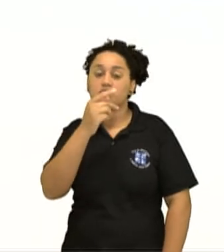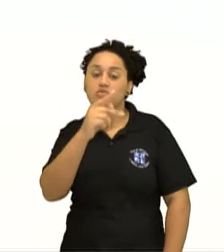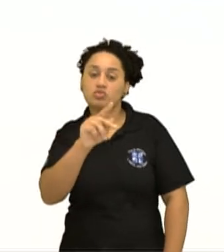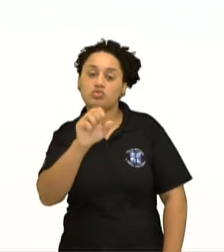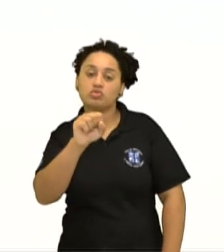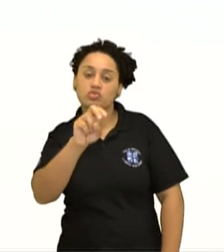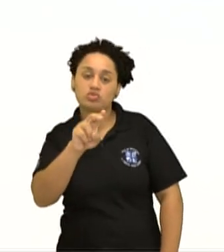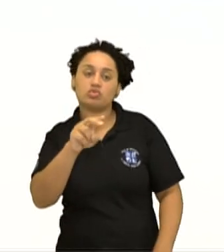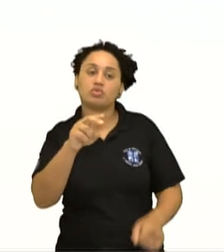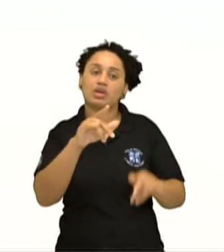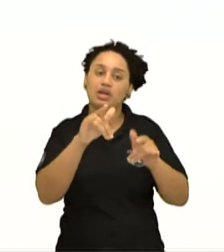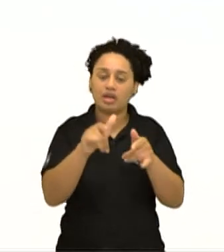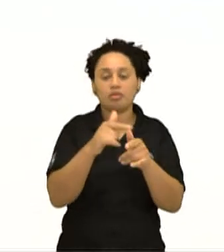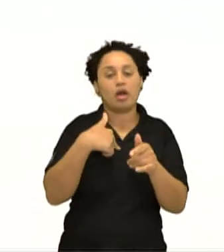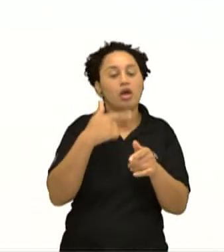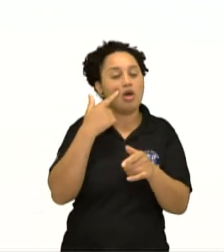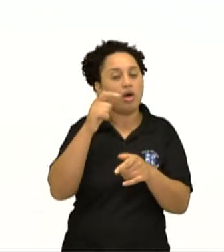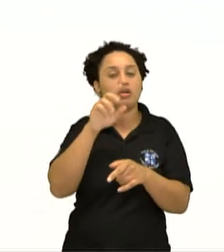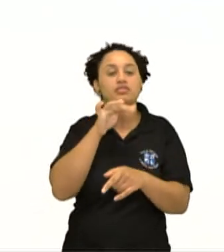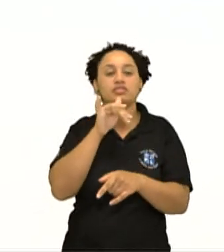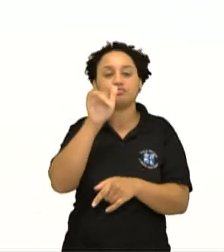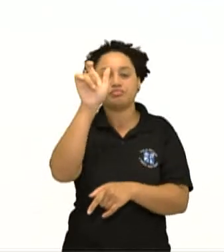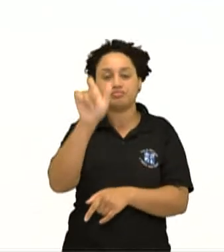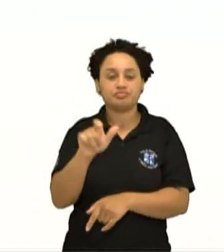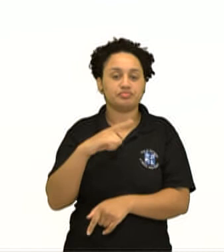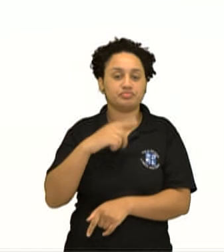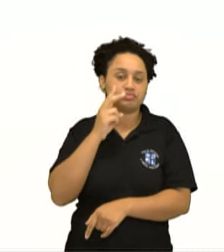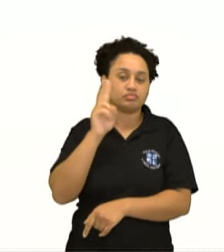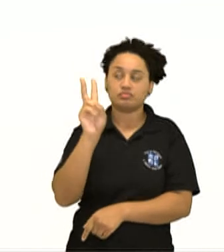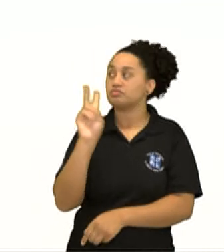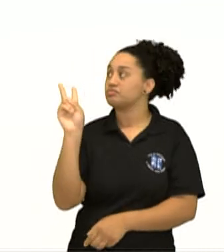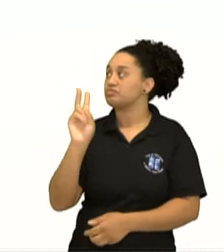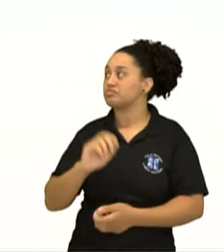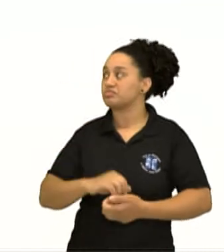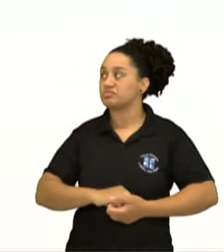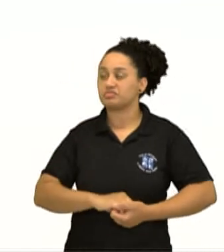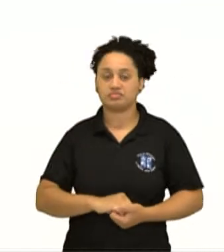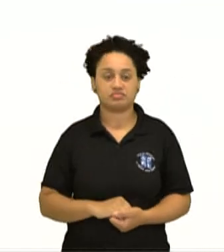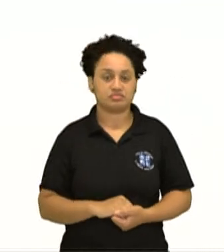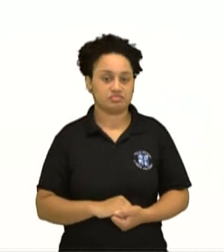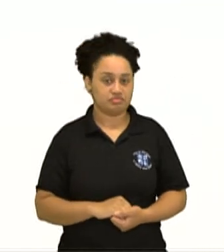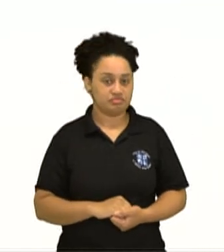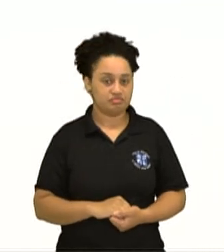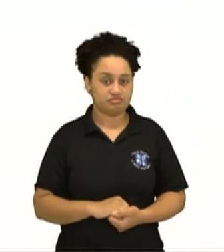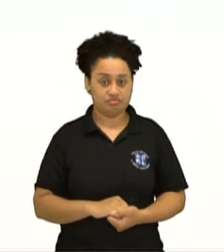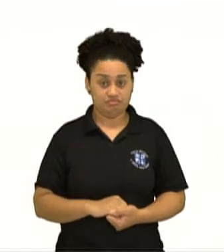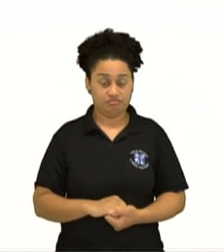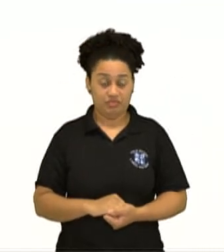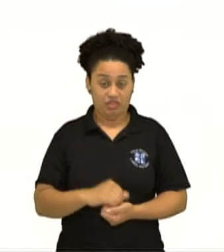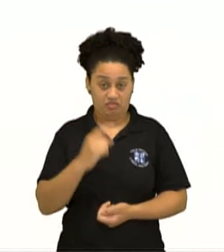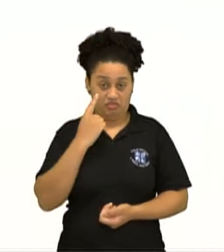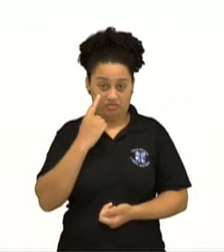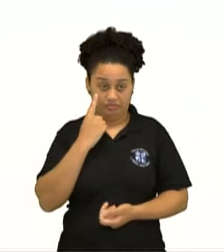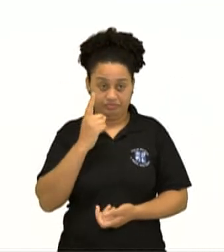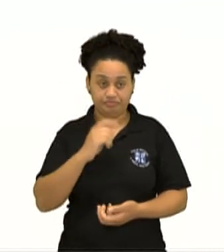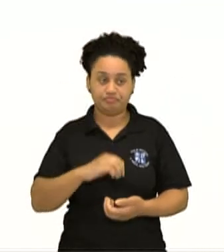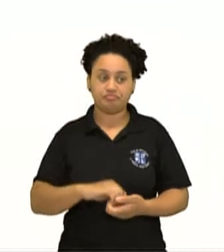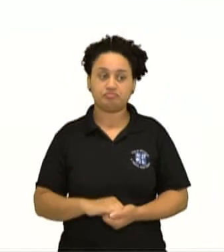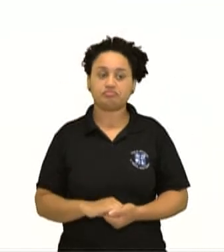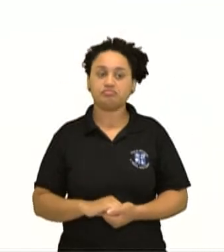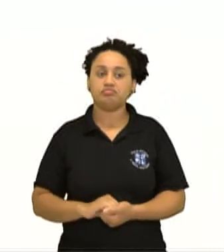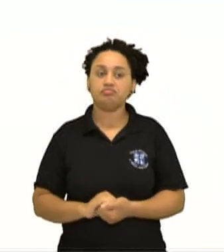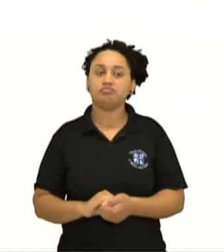su coche, sus abuelas, sus padres. Bien? Então, eu estou falando